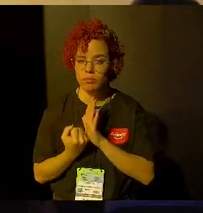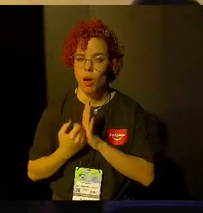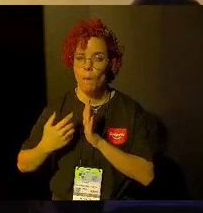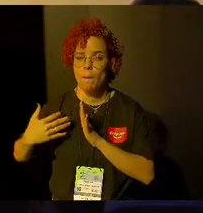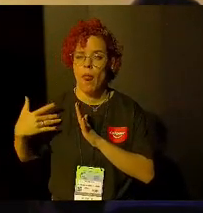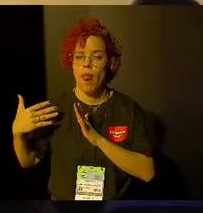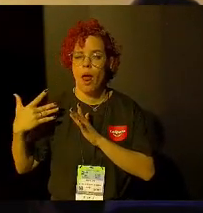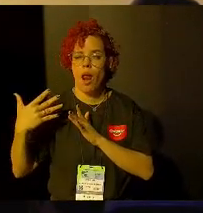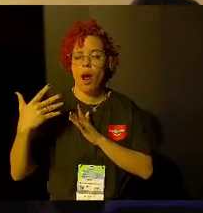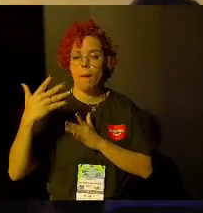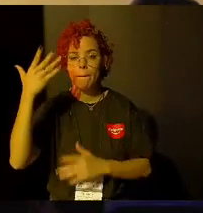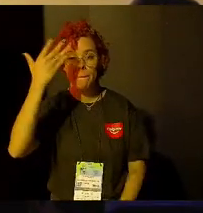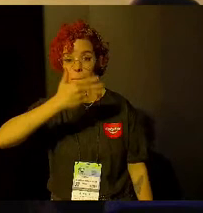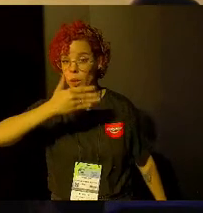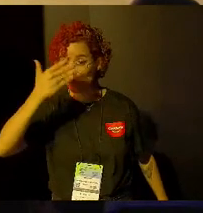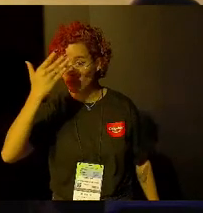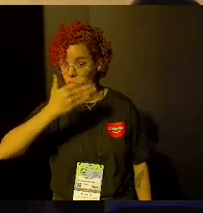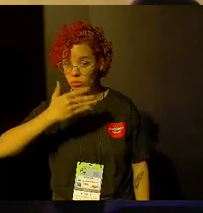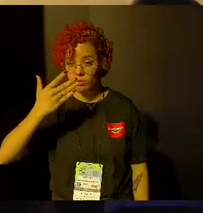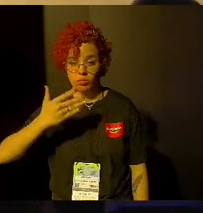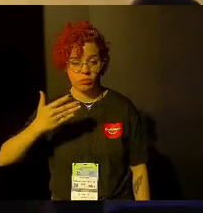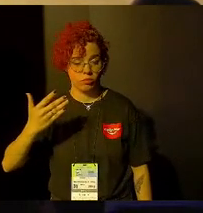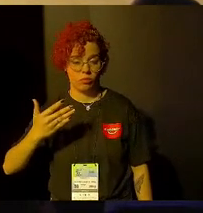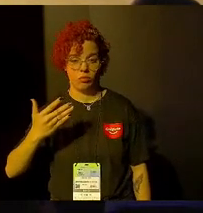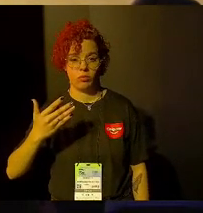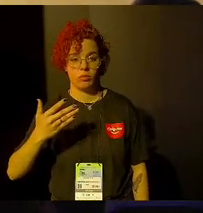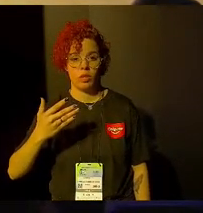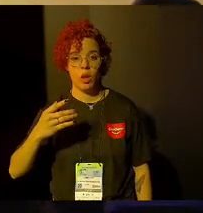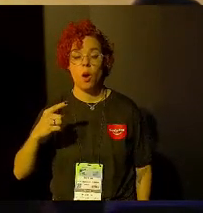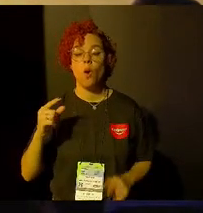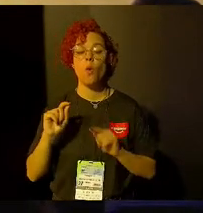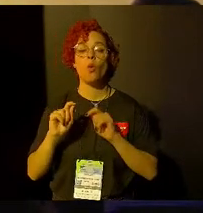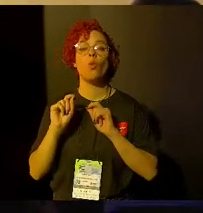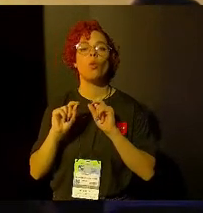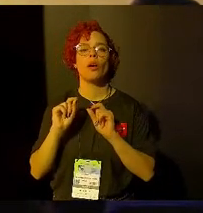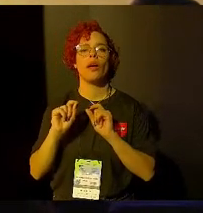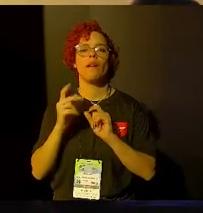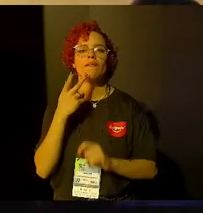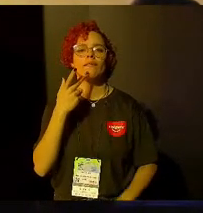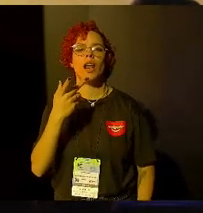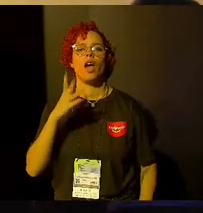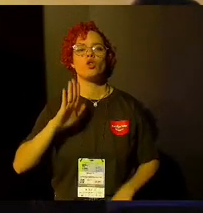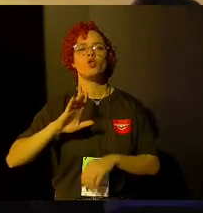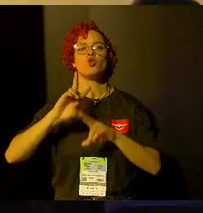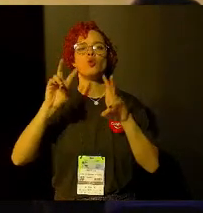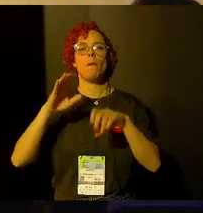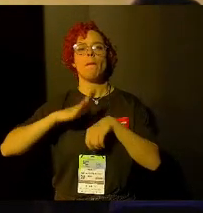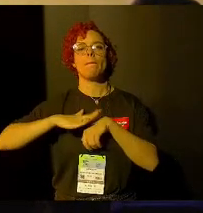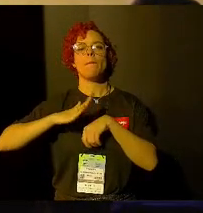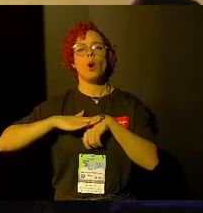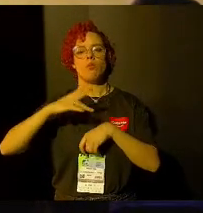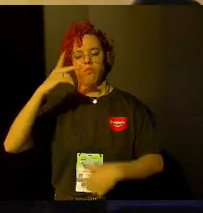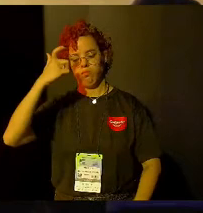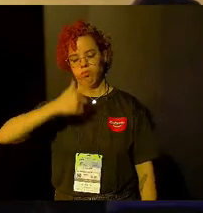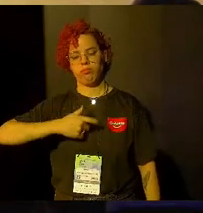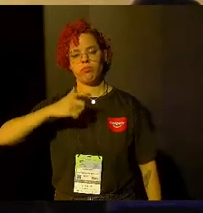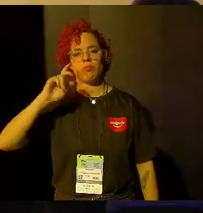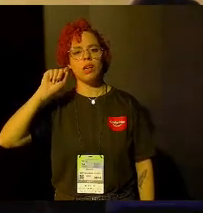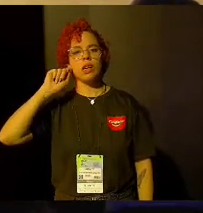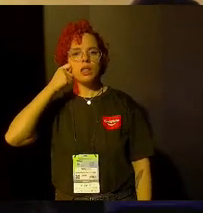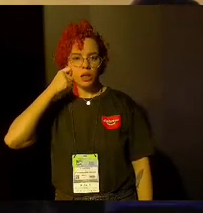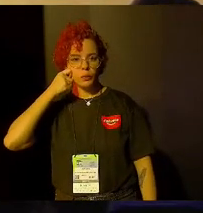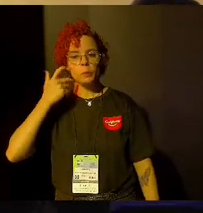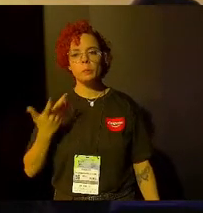uma guerra invisível que é falar sobre si quando a gente assiste filmes quando a